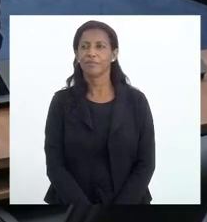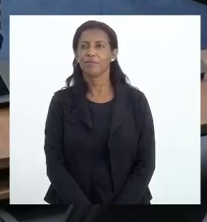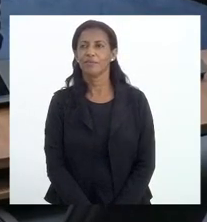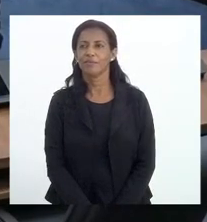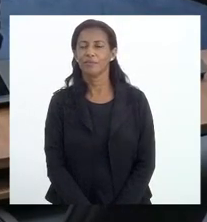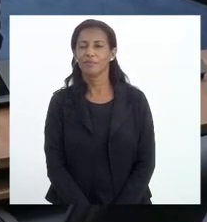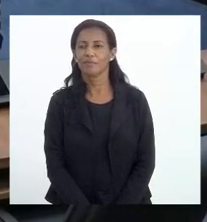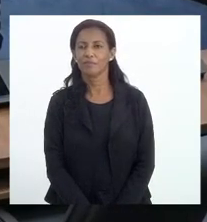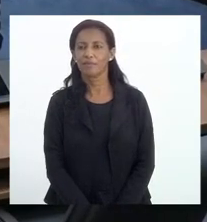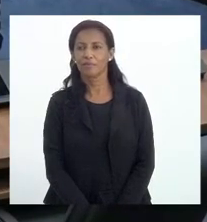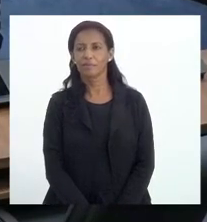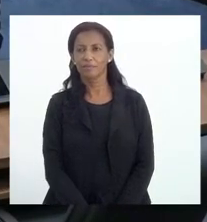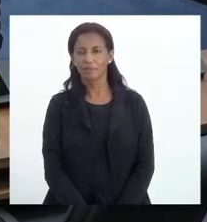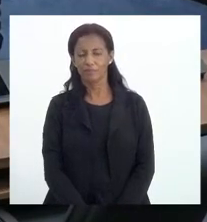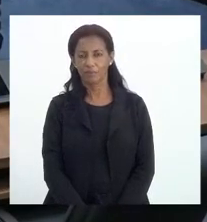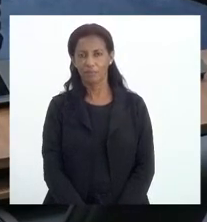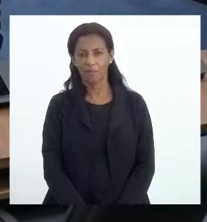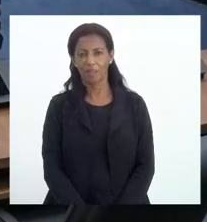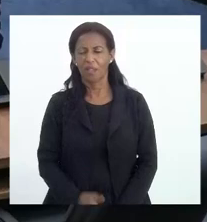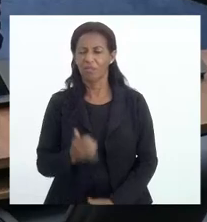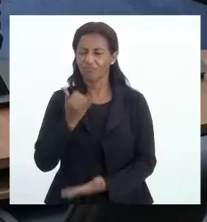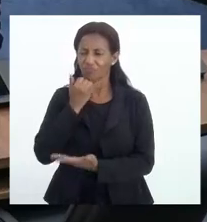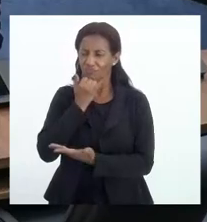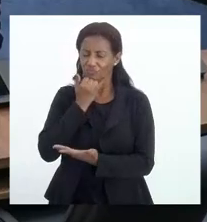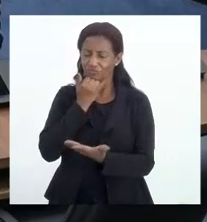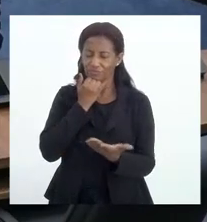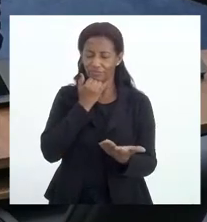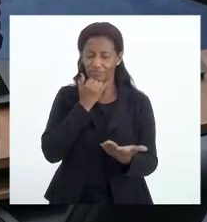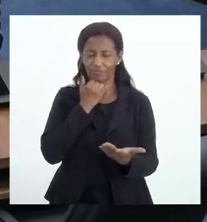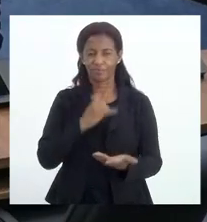Mais uma vez, desculpe, por favor. Nada.